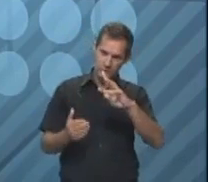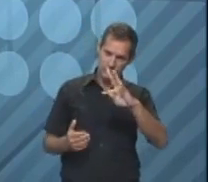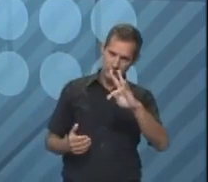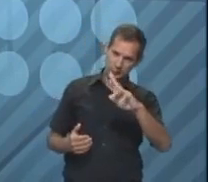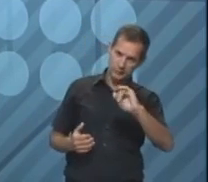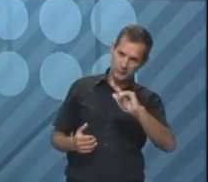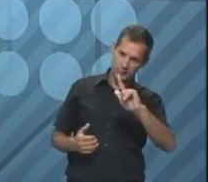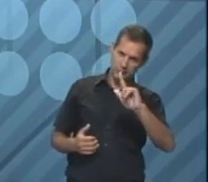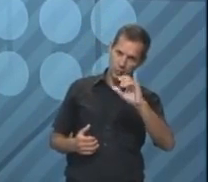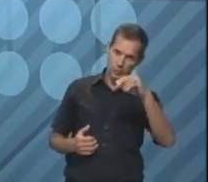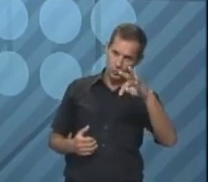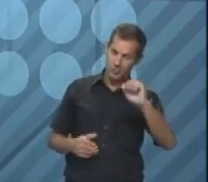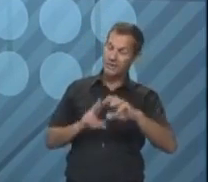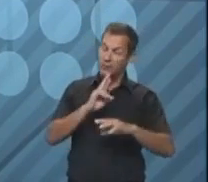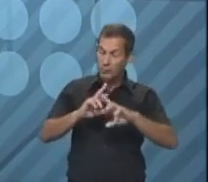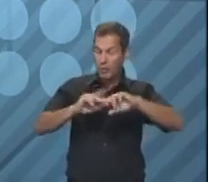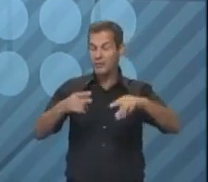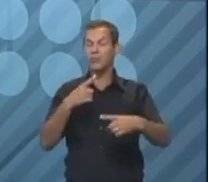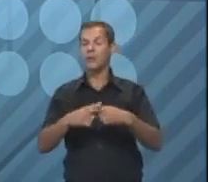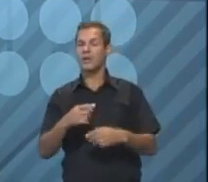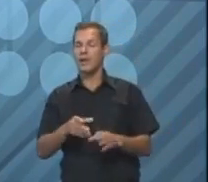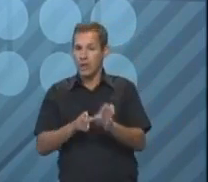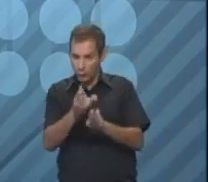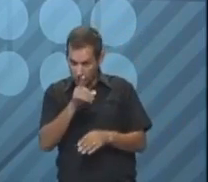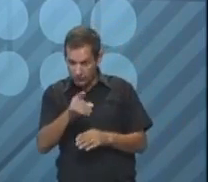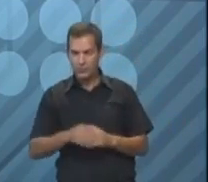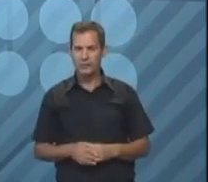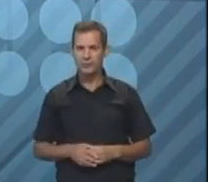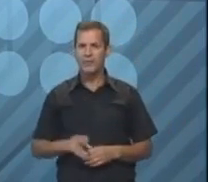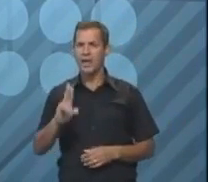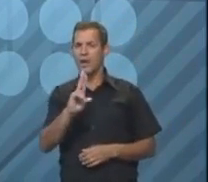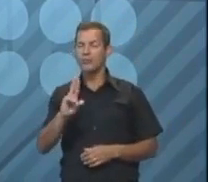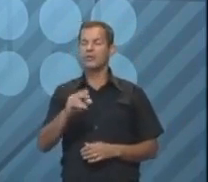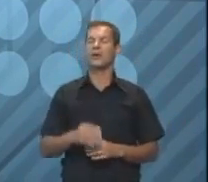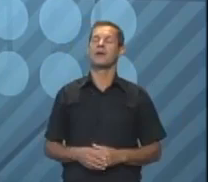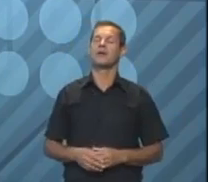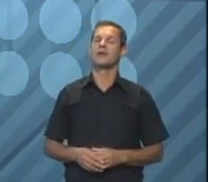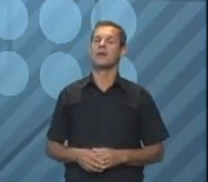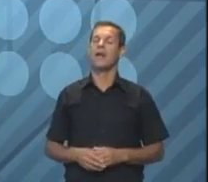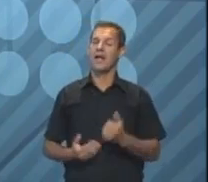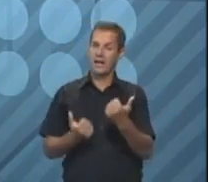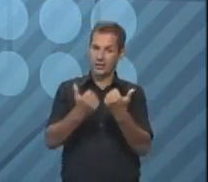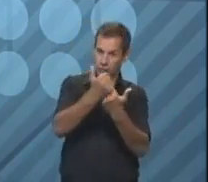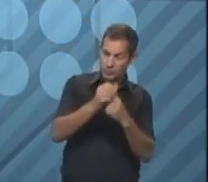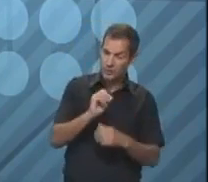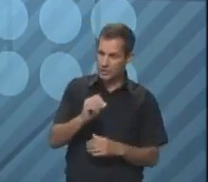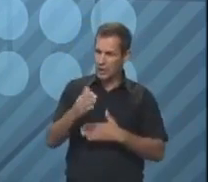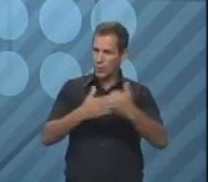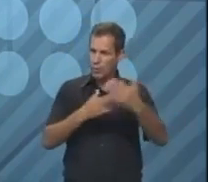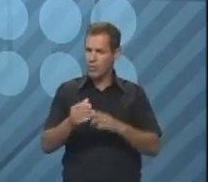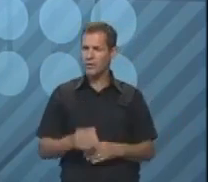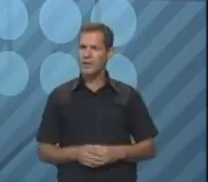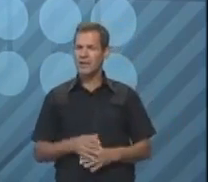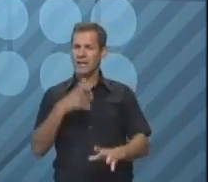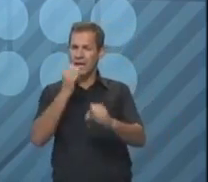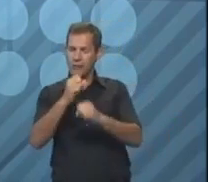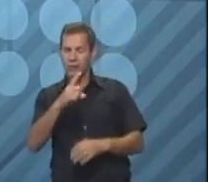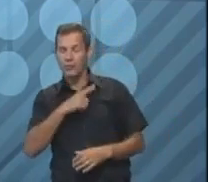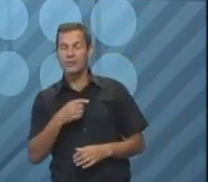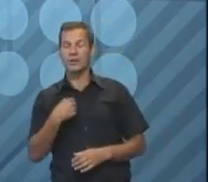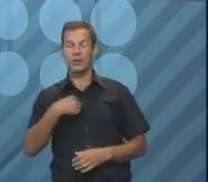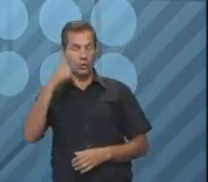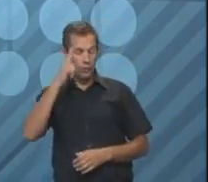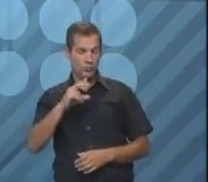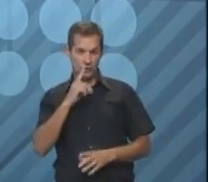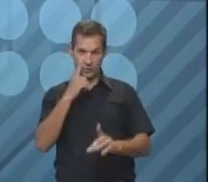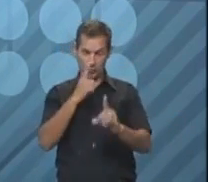vai dar incorreto. Então por isso que eu aconselho vocês a utilizarem a substituição que para qualquer caso que eu colocar, eu